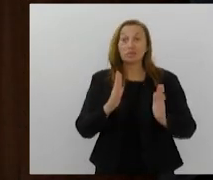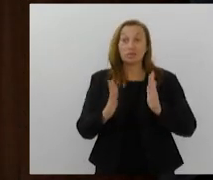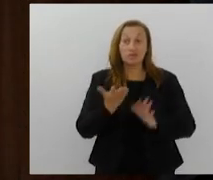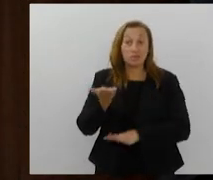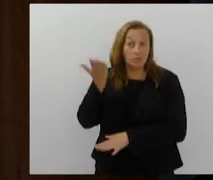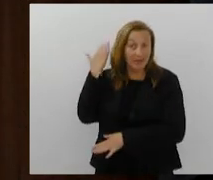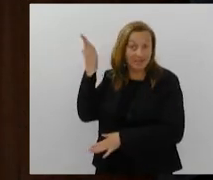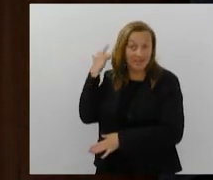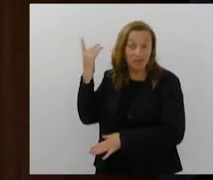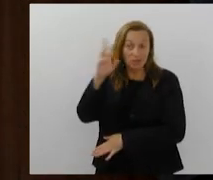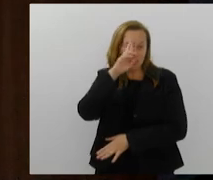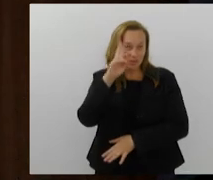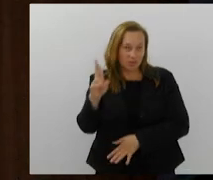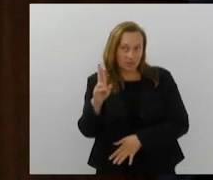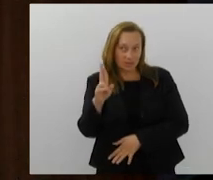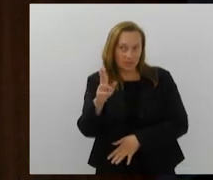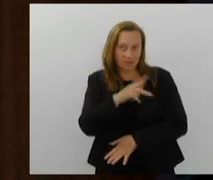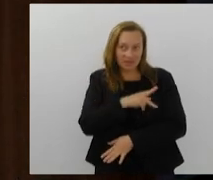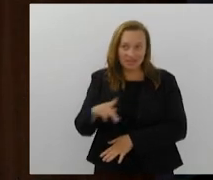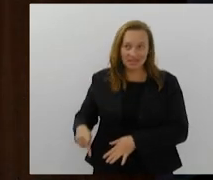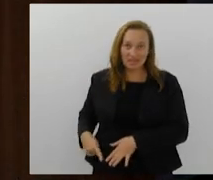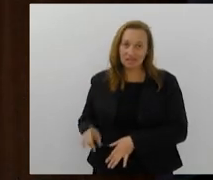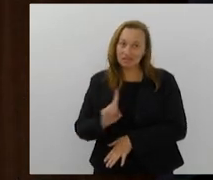não estava com